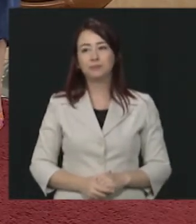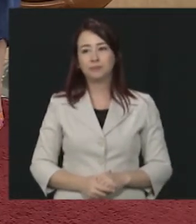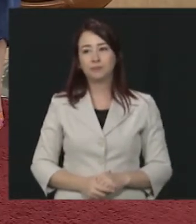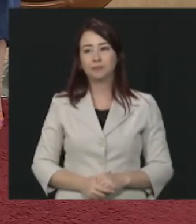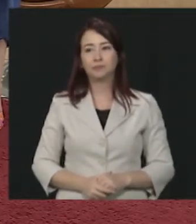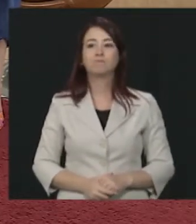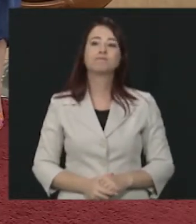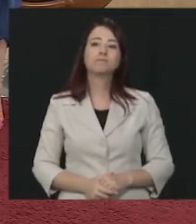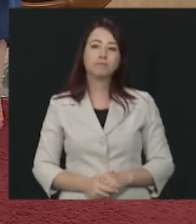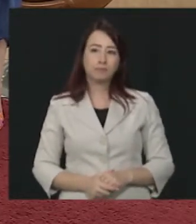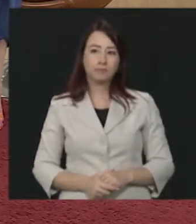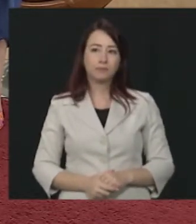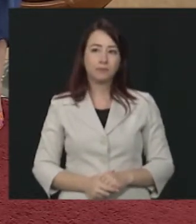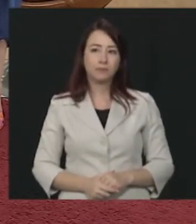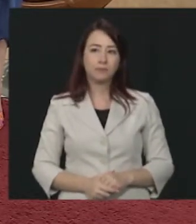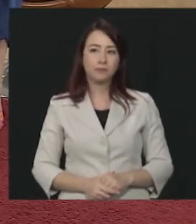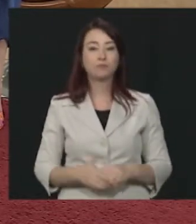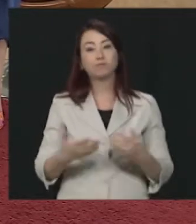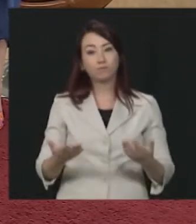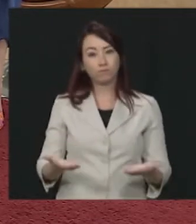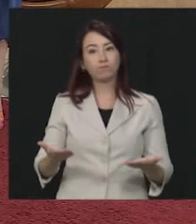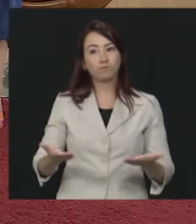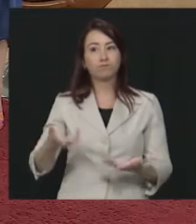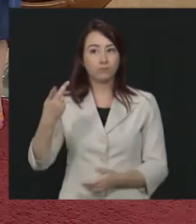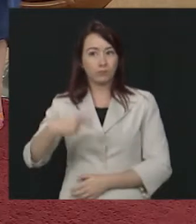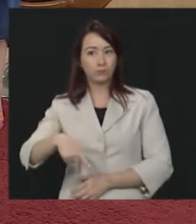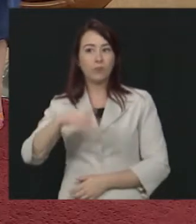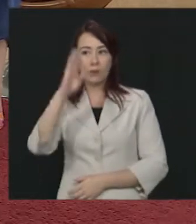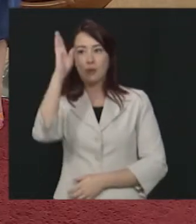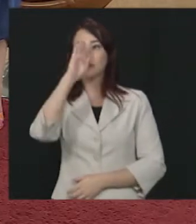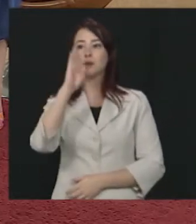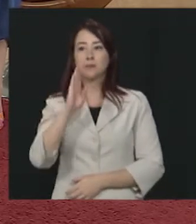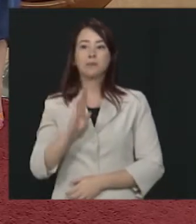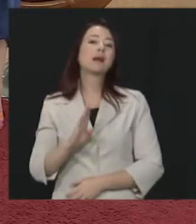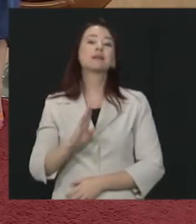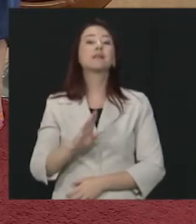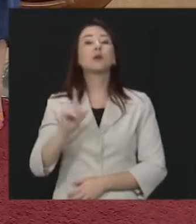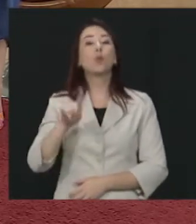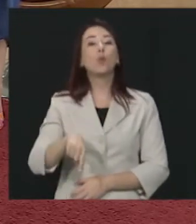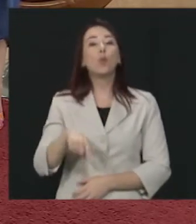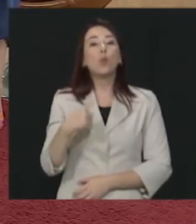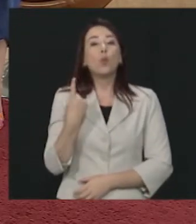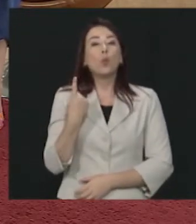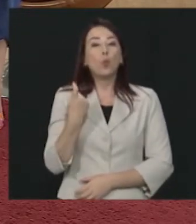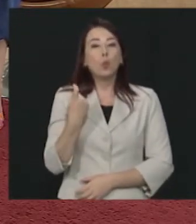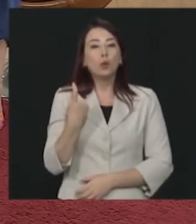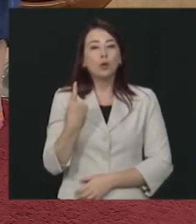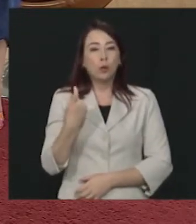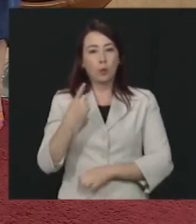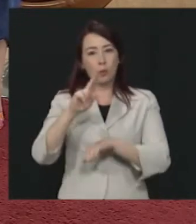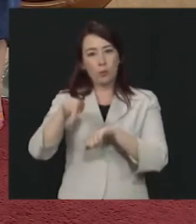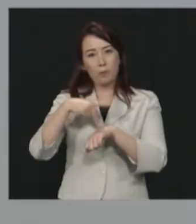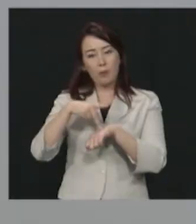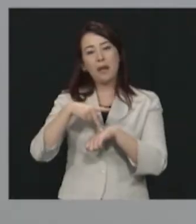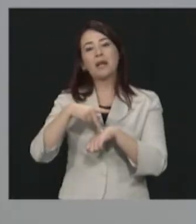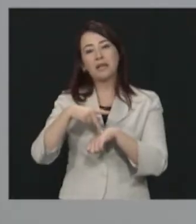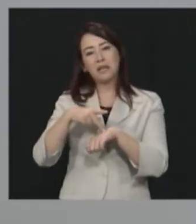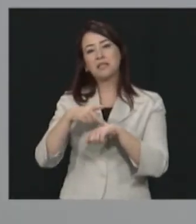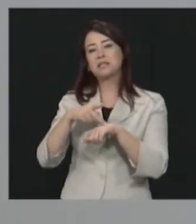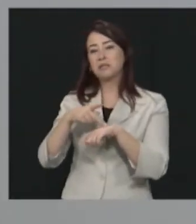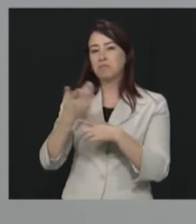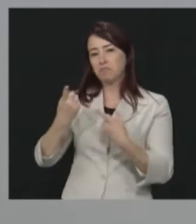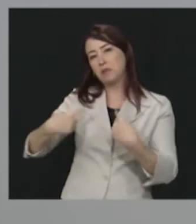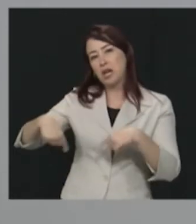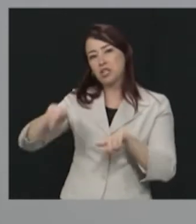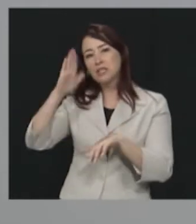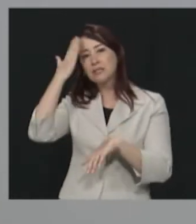Bom, o Brasil é o único país assim, que eu tenho conhecimento, acredito que as meninas também, que a